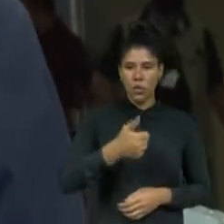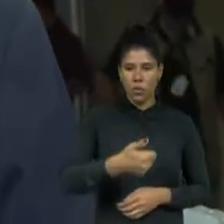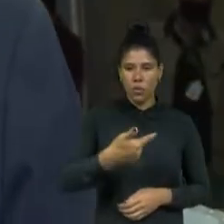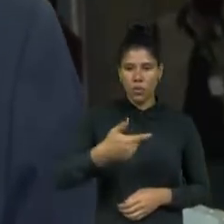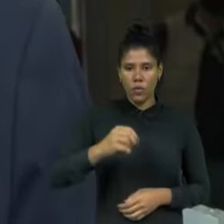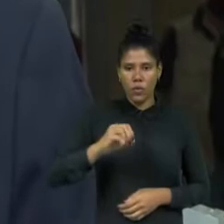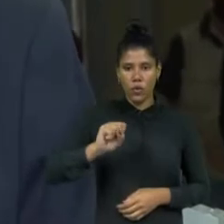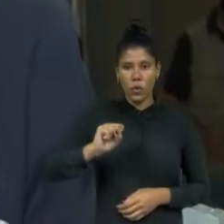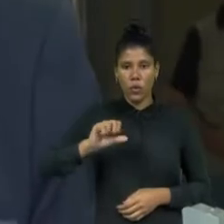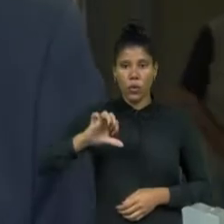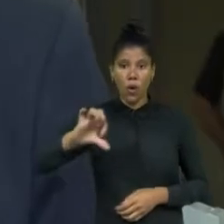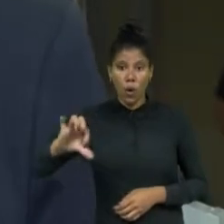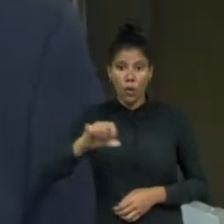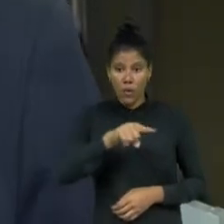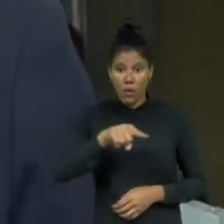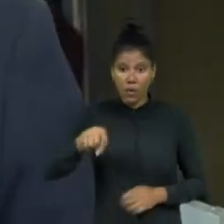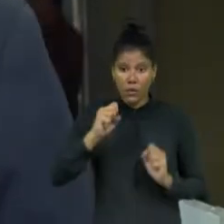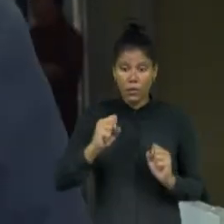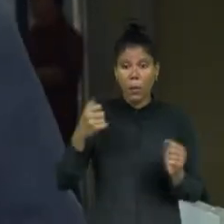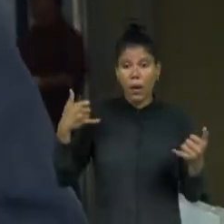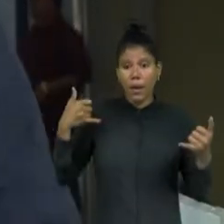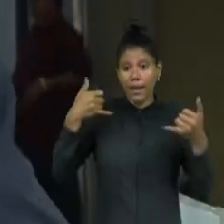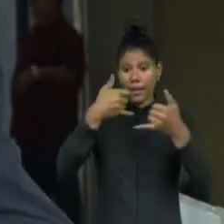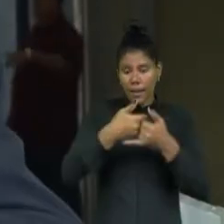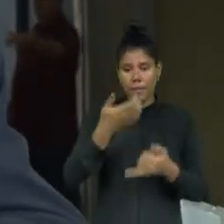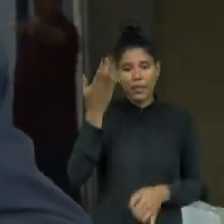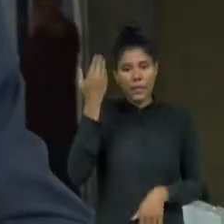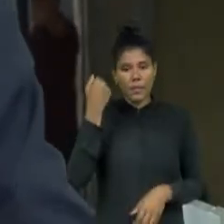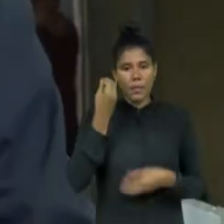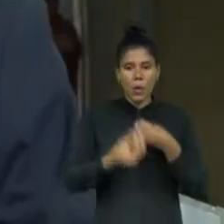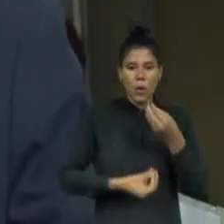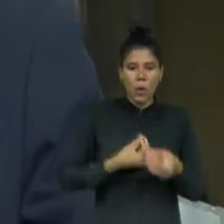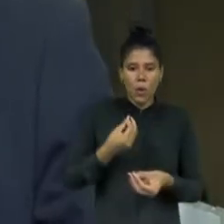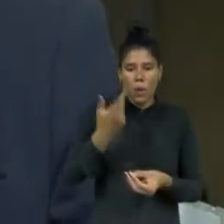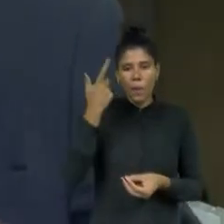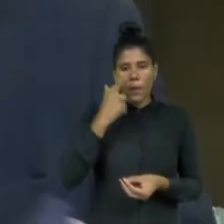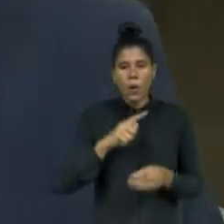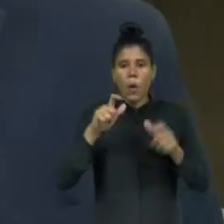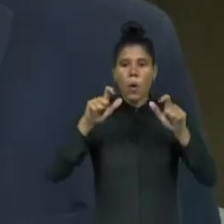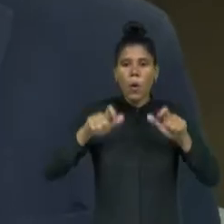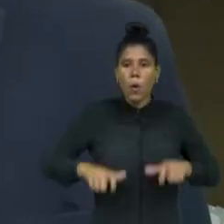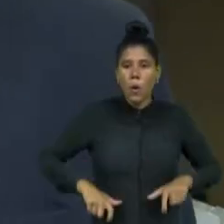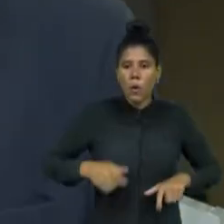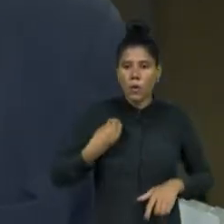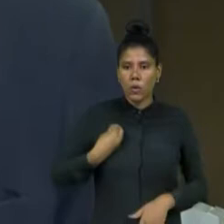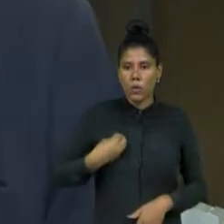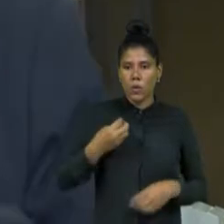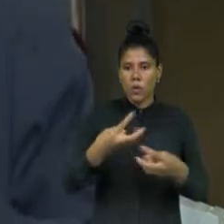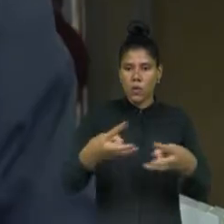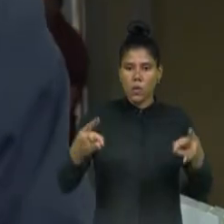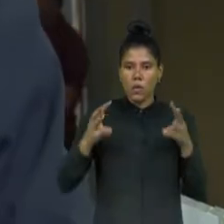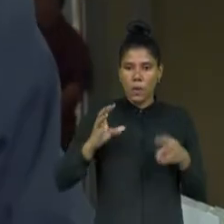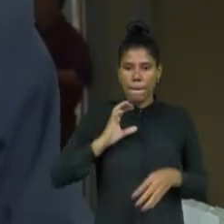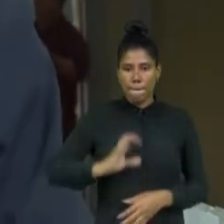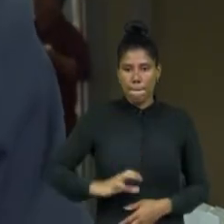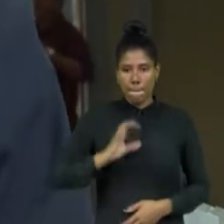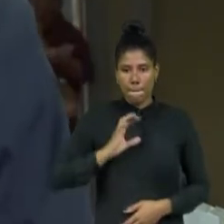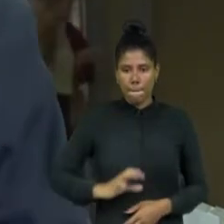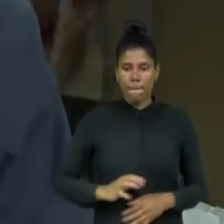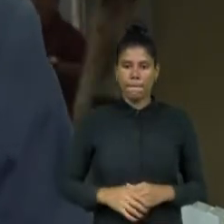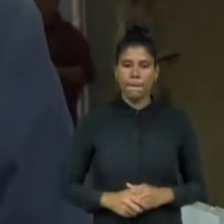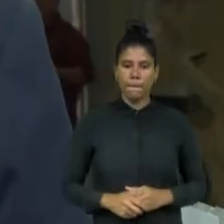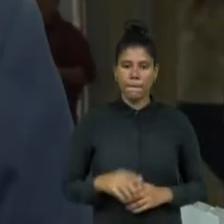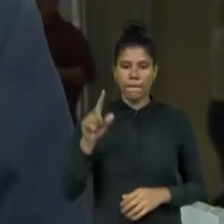3101-Thiago-289 e as pessoas entram em contato para saber, né, do itinerário, do caminhão do cidadão, que são caminhões